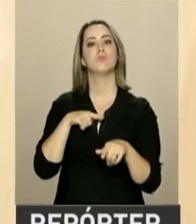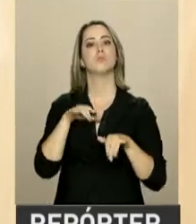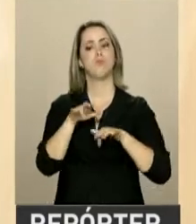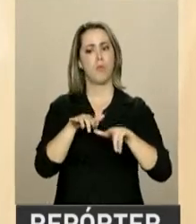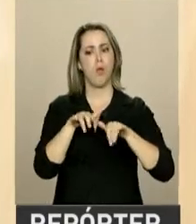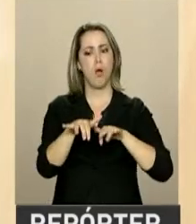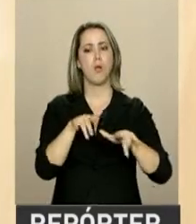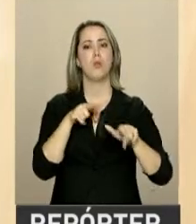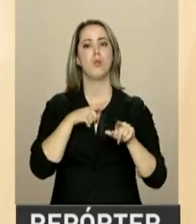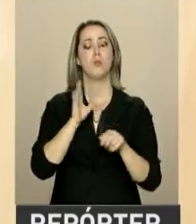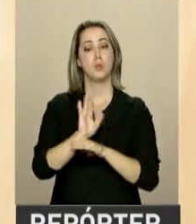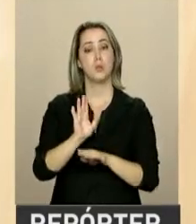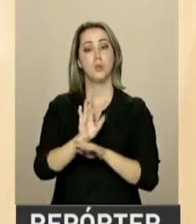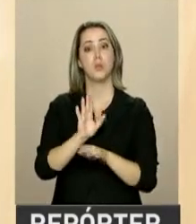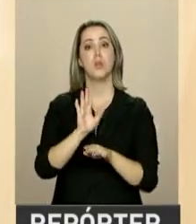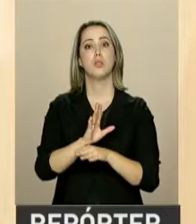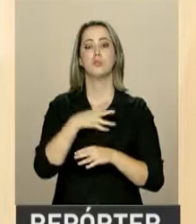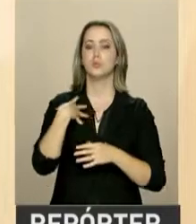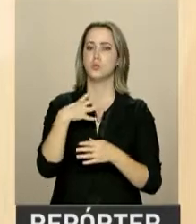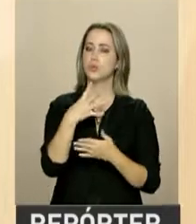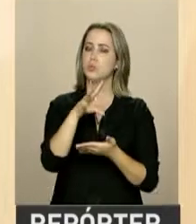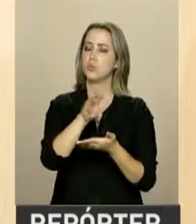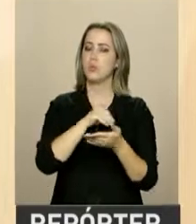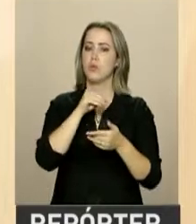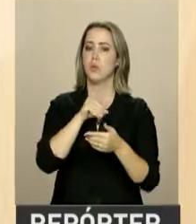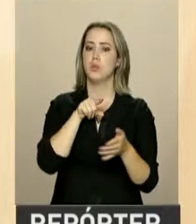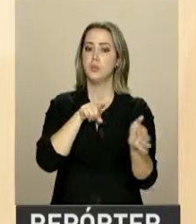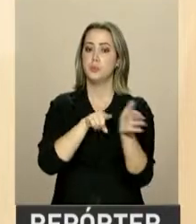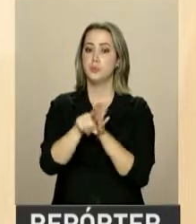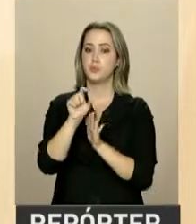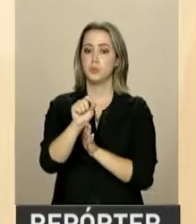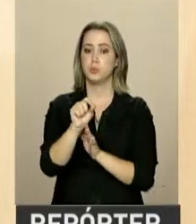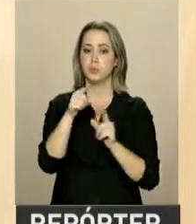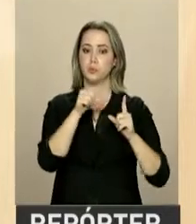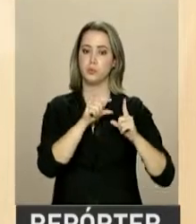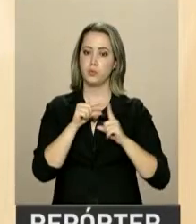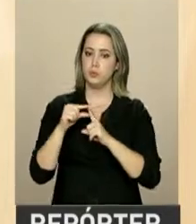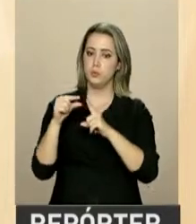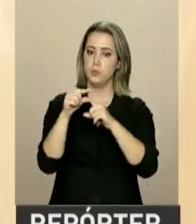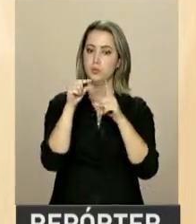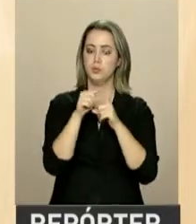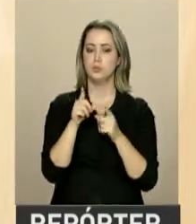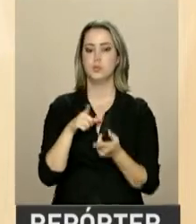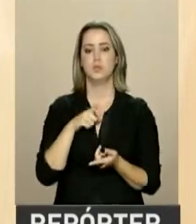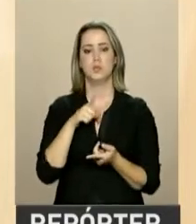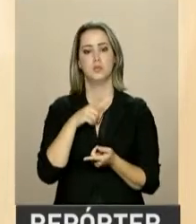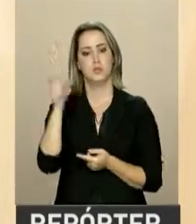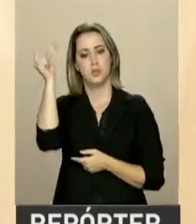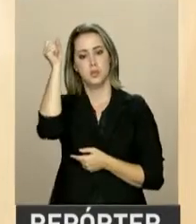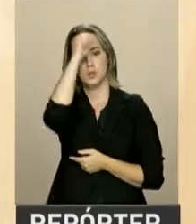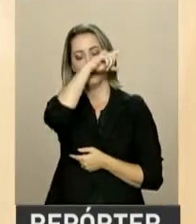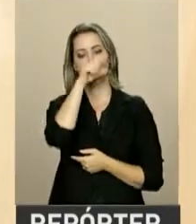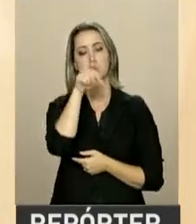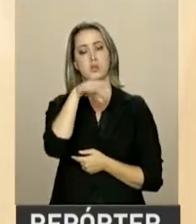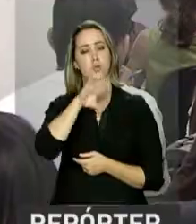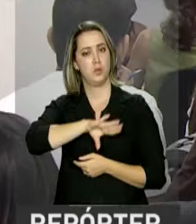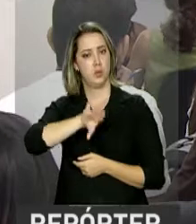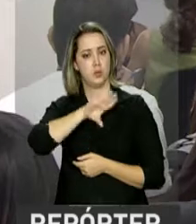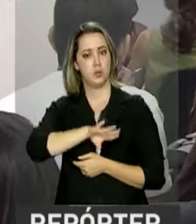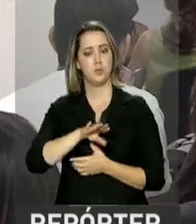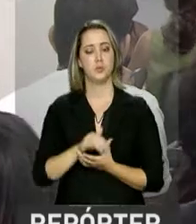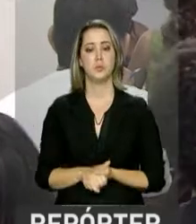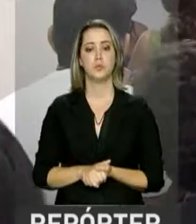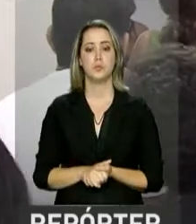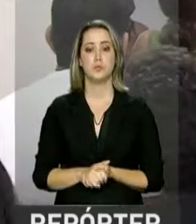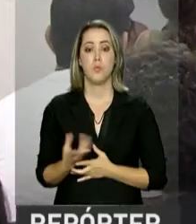vai auxiliar na tradução de questões palavras que ele teve dificuldade na língua portuguesa o